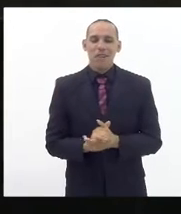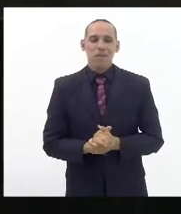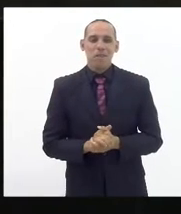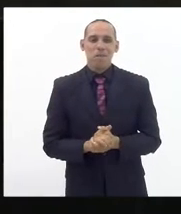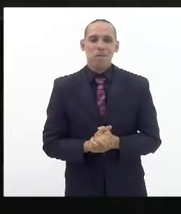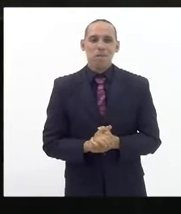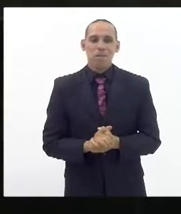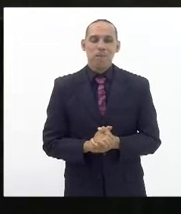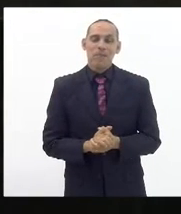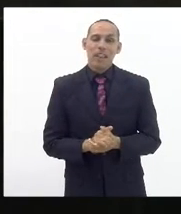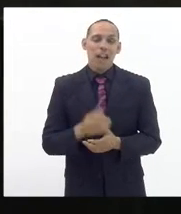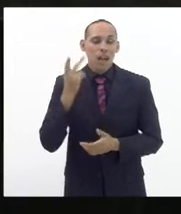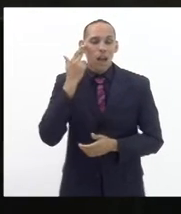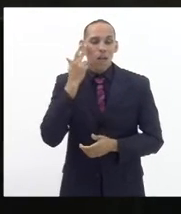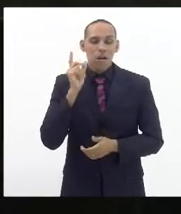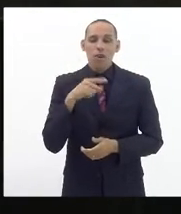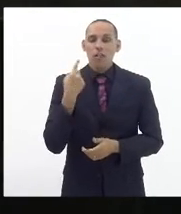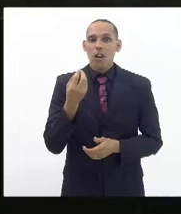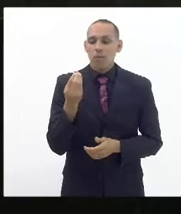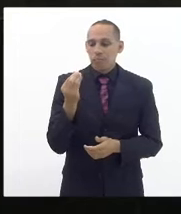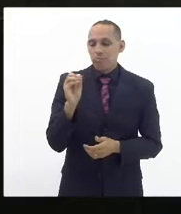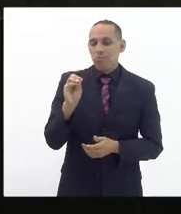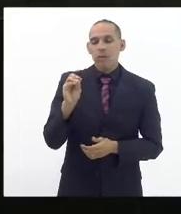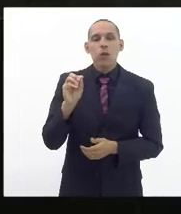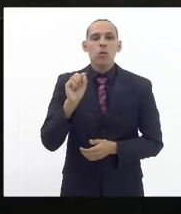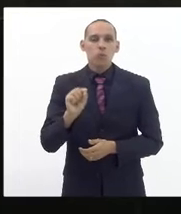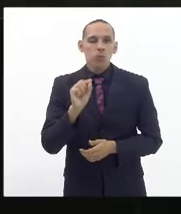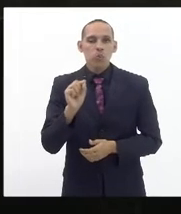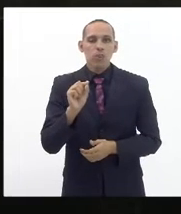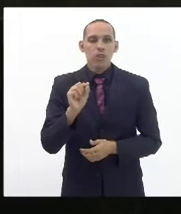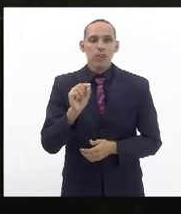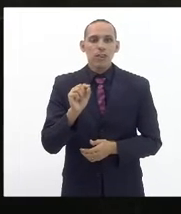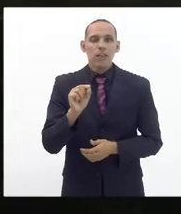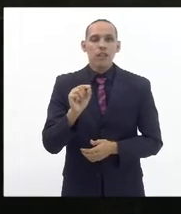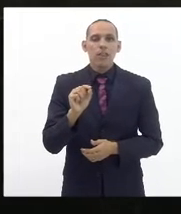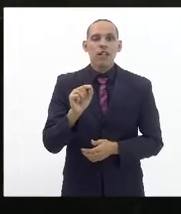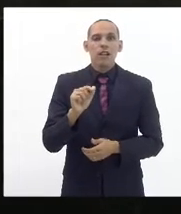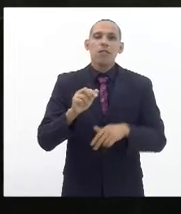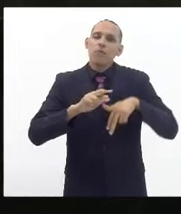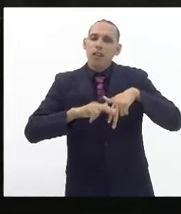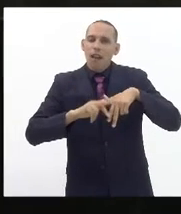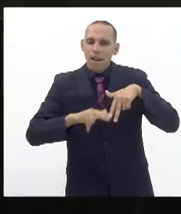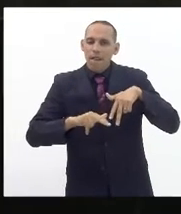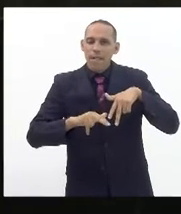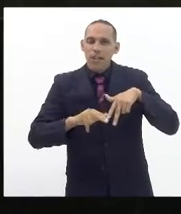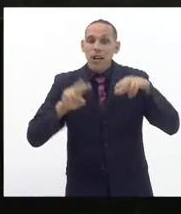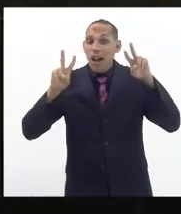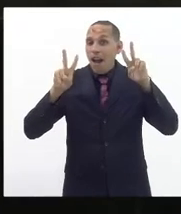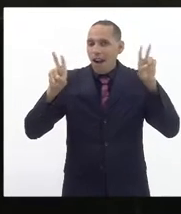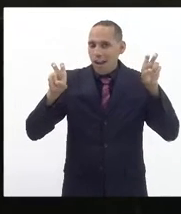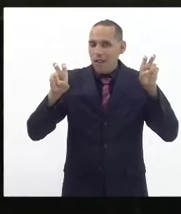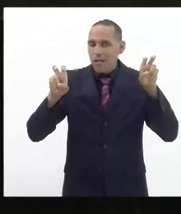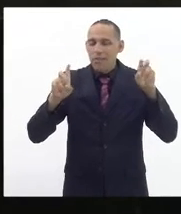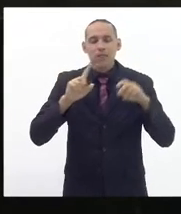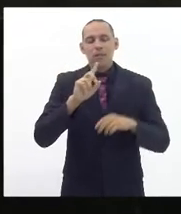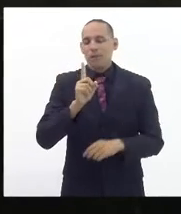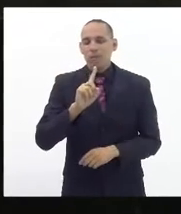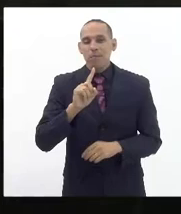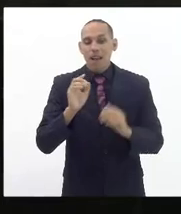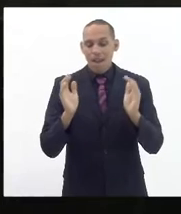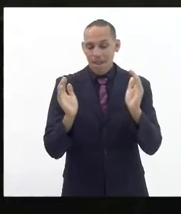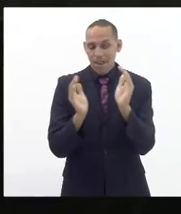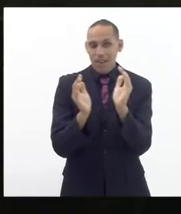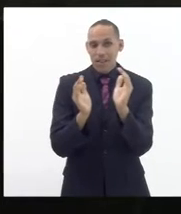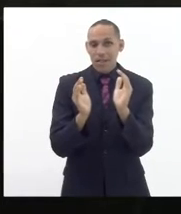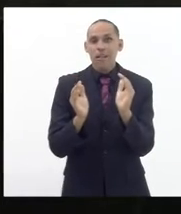debate, é comum que a gente use a definição de gênero entre aspas, entre parênteses, para que